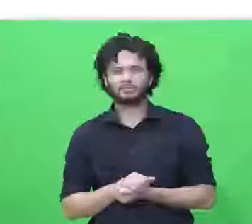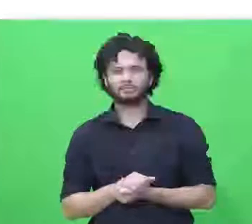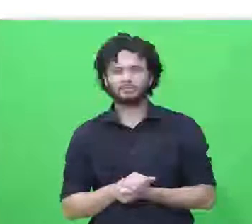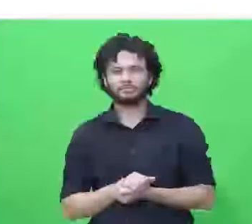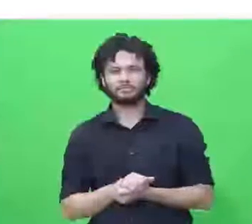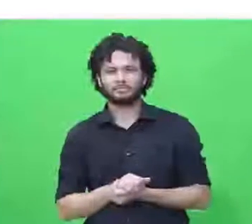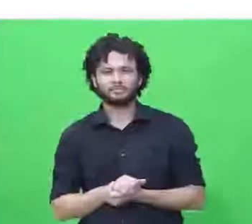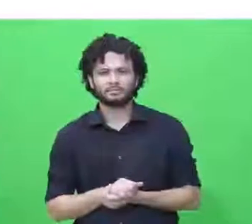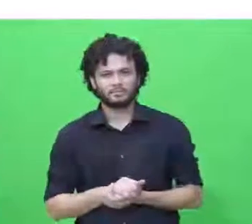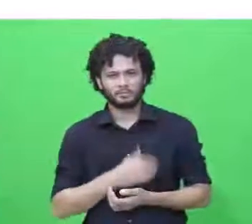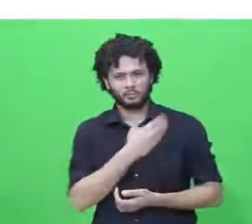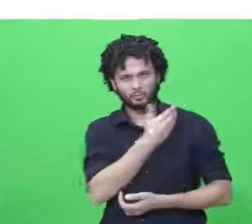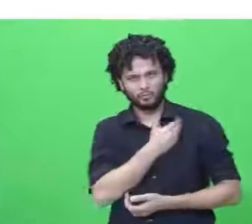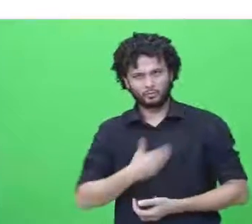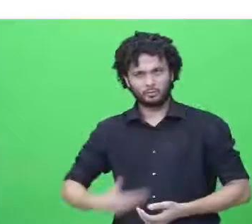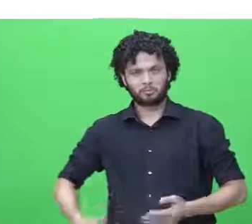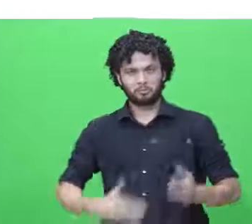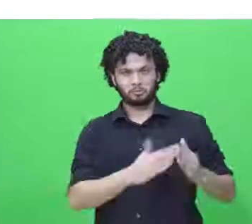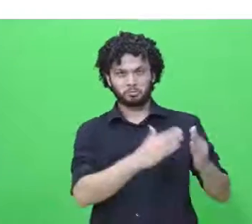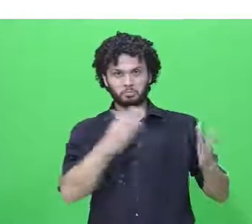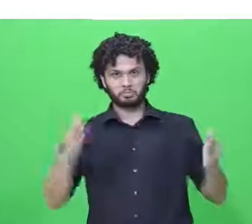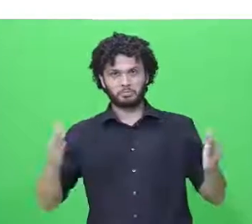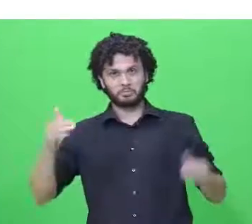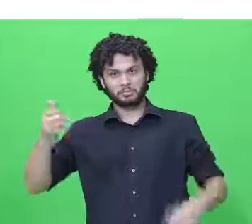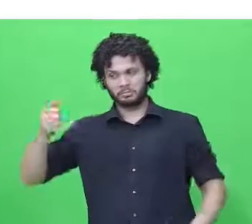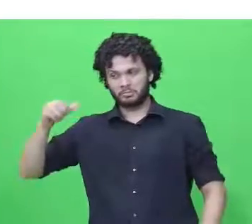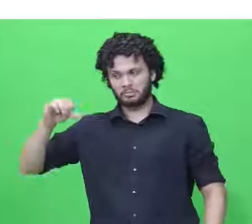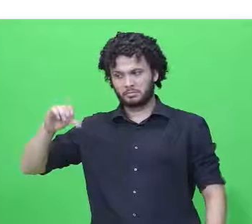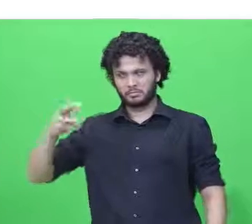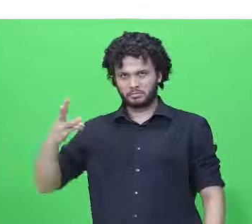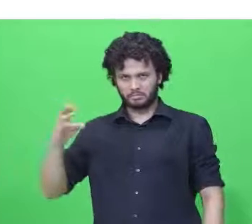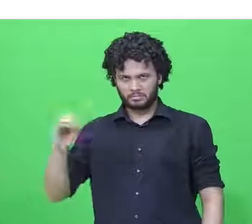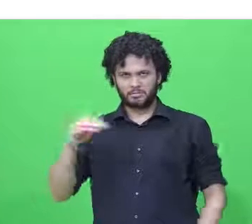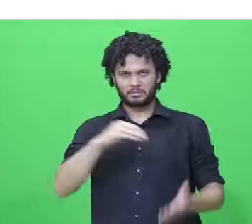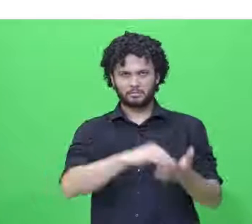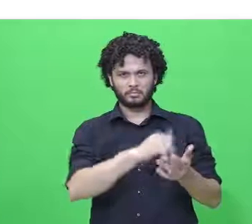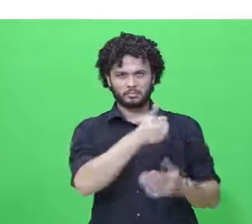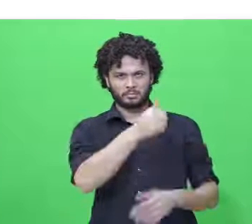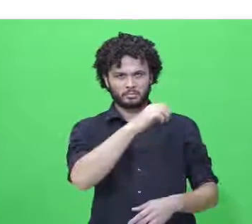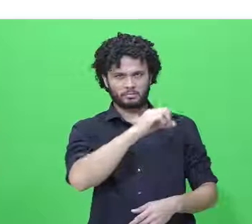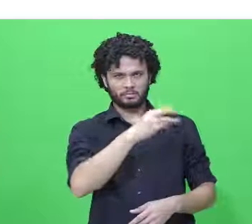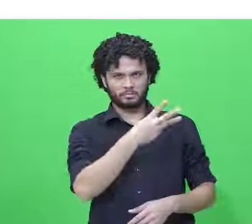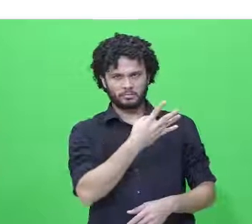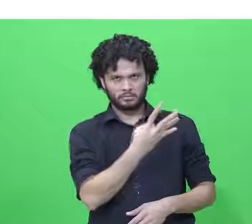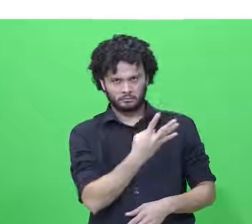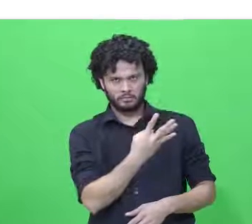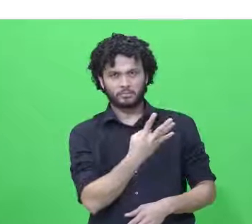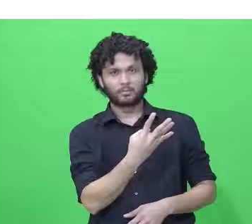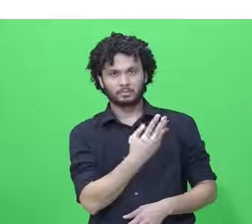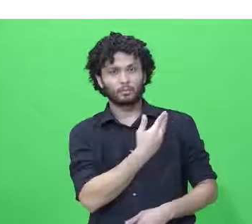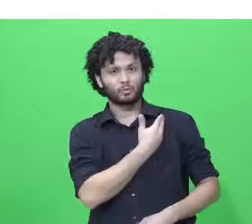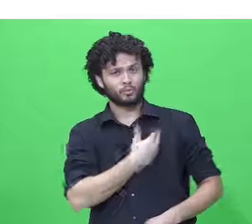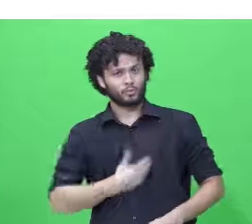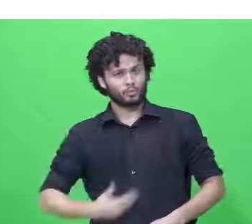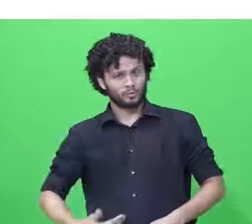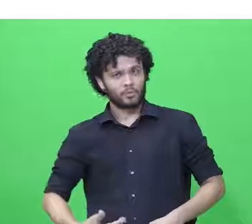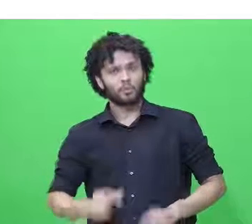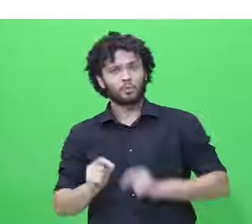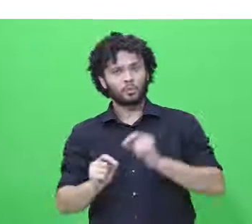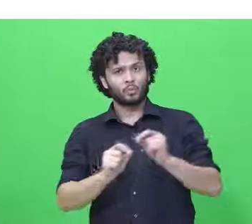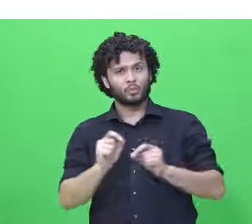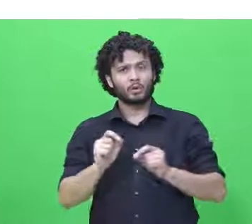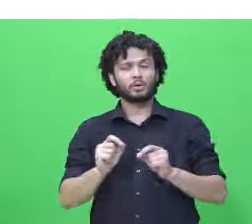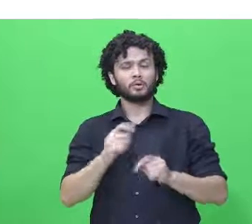Vamos, então, ao governo provisório, 1930, 1934. Com o início, então, desse governo provisório, Getúlio